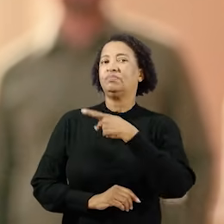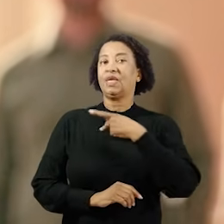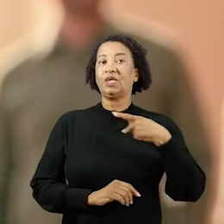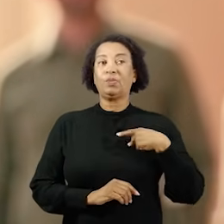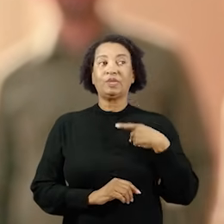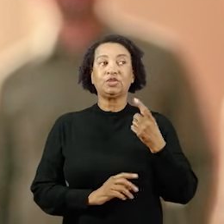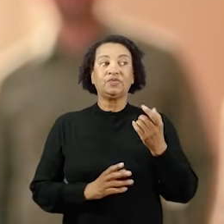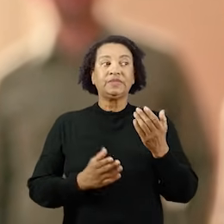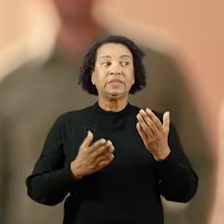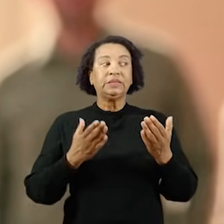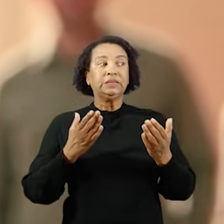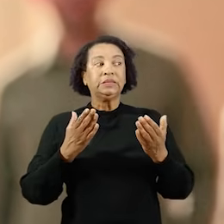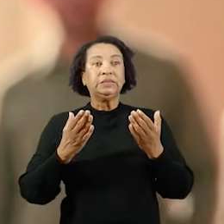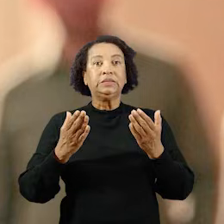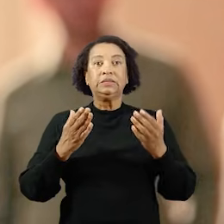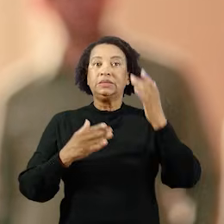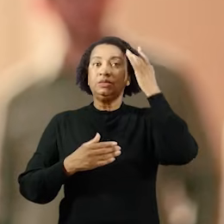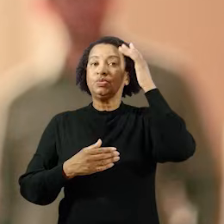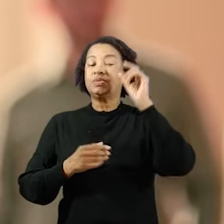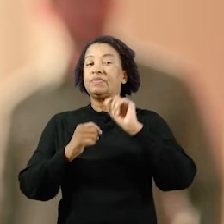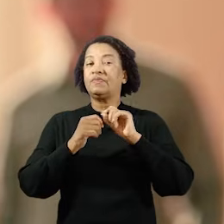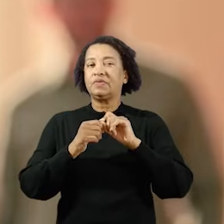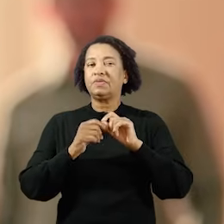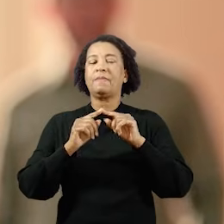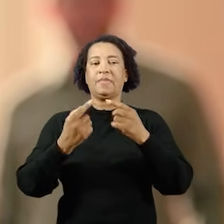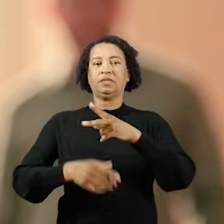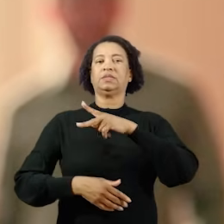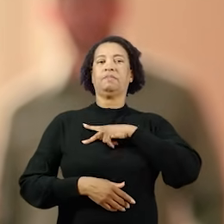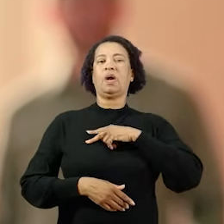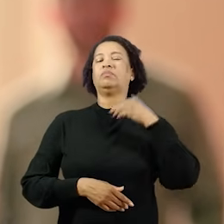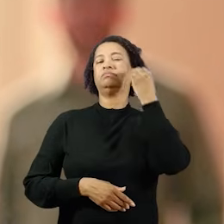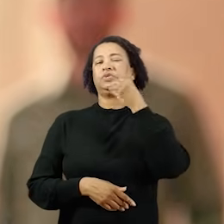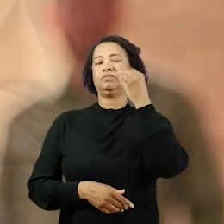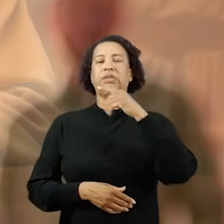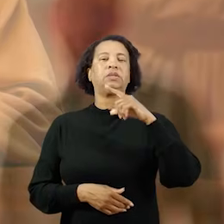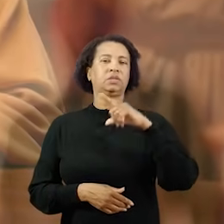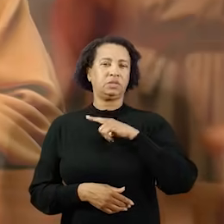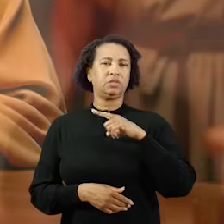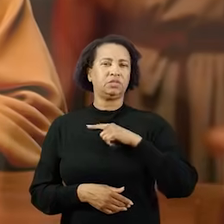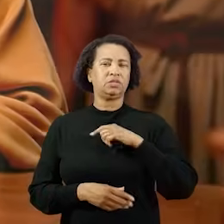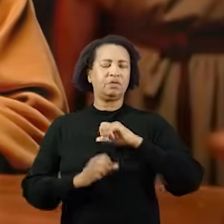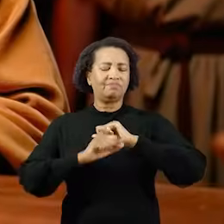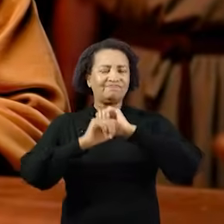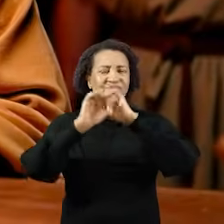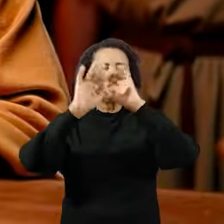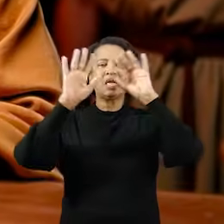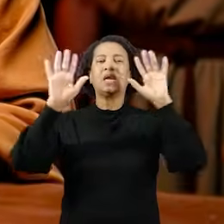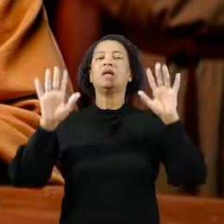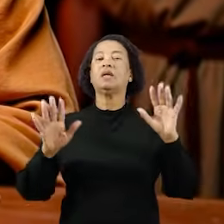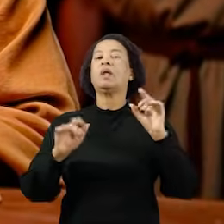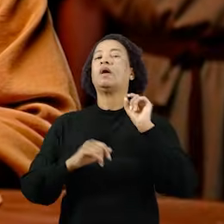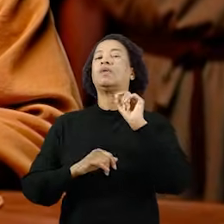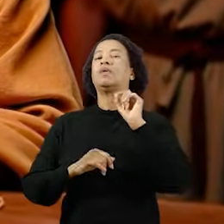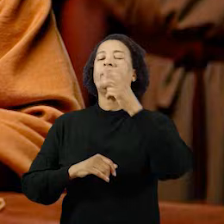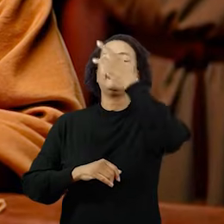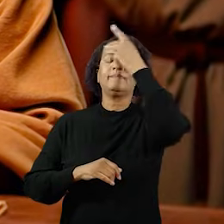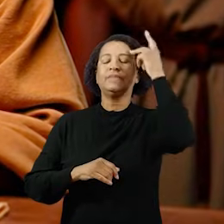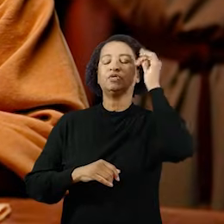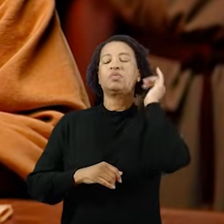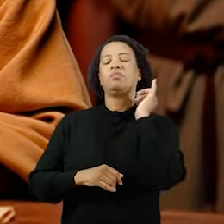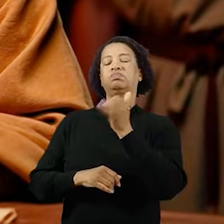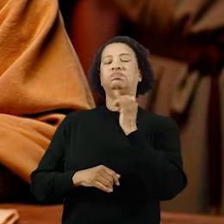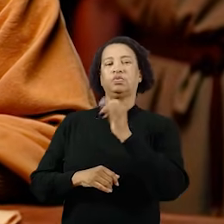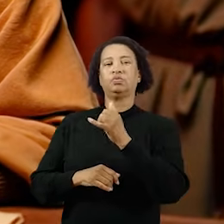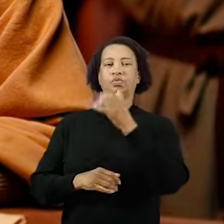pastorzinho fica sem saber o que fazer. Mas Paulo era experiente e deixou bem claro quem tinha contado